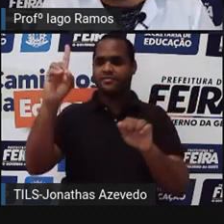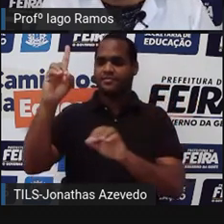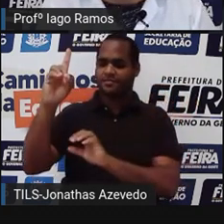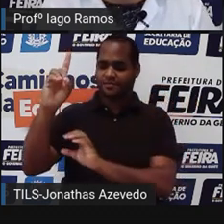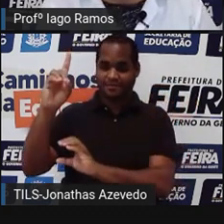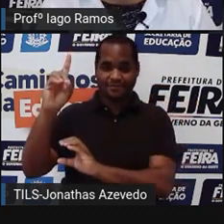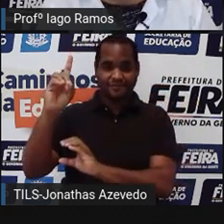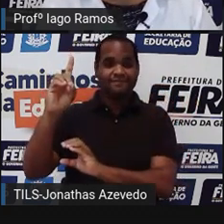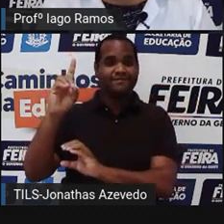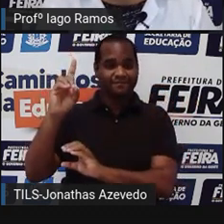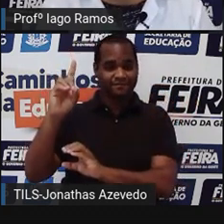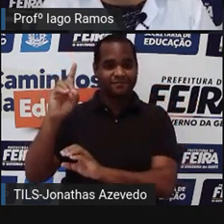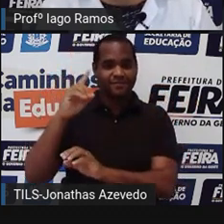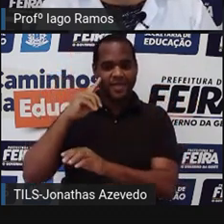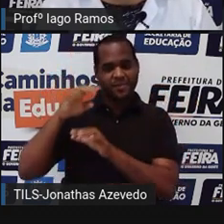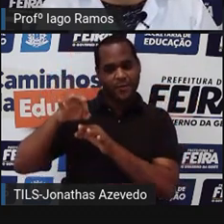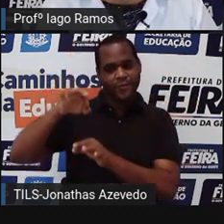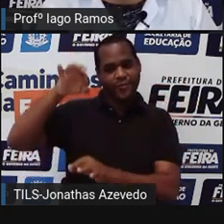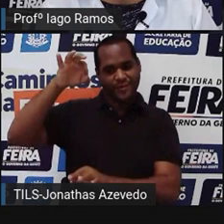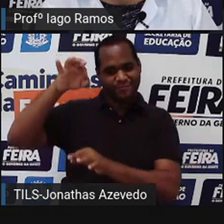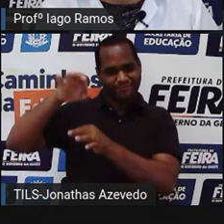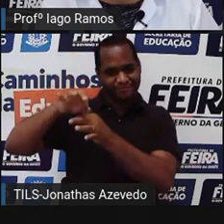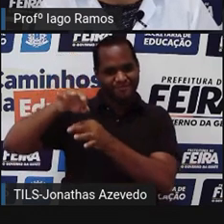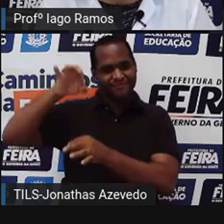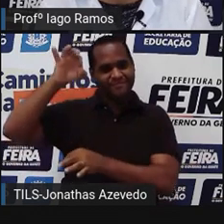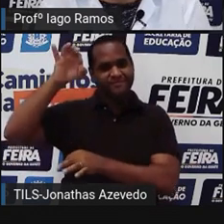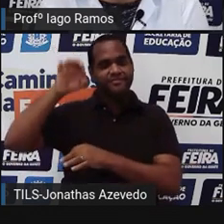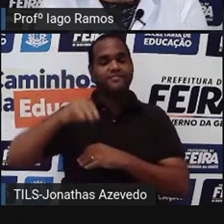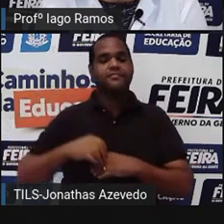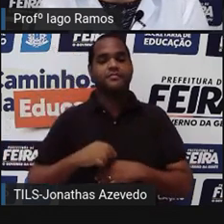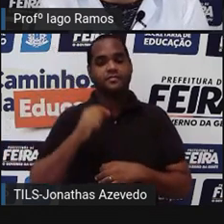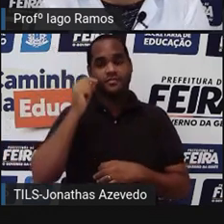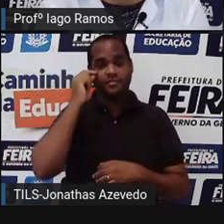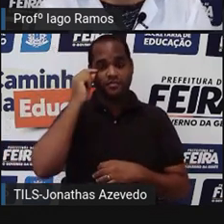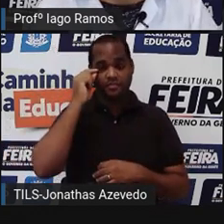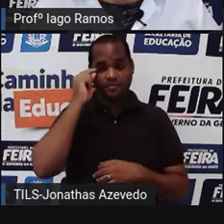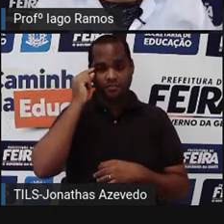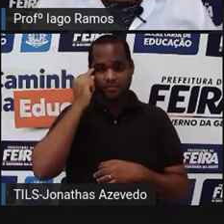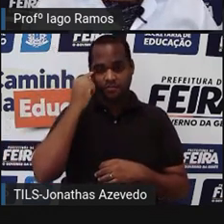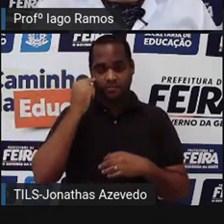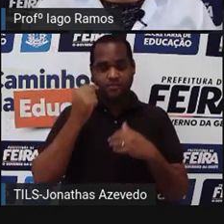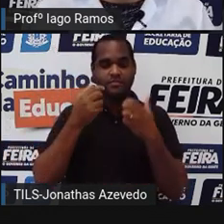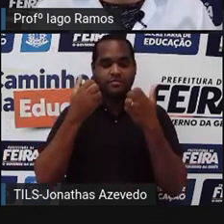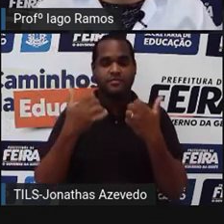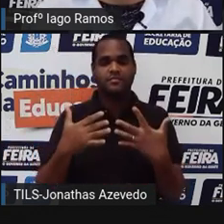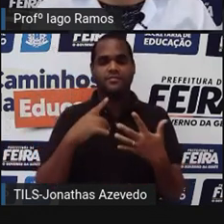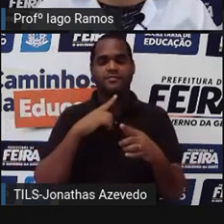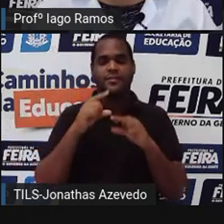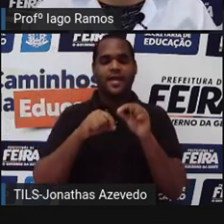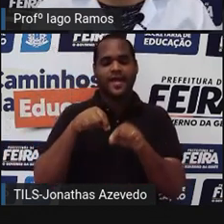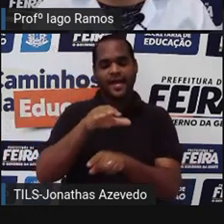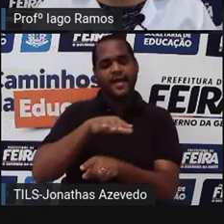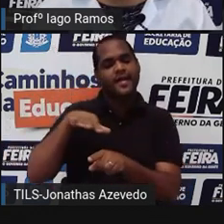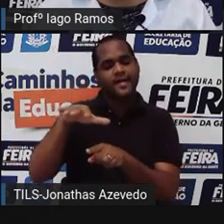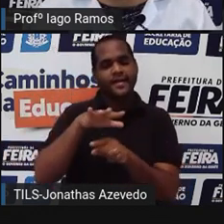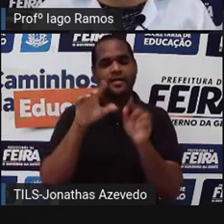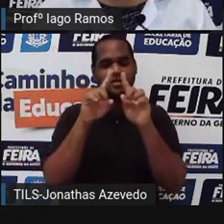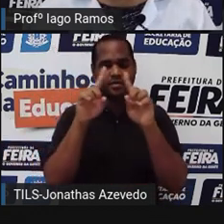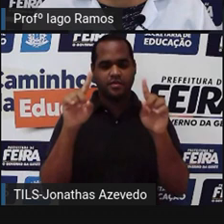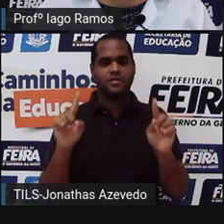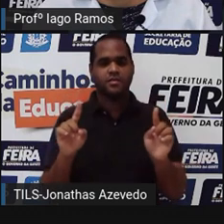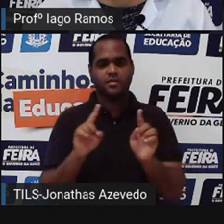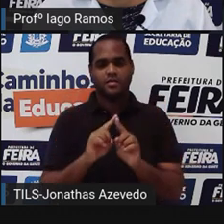C, que é a altura do retângulo, tá bom? E ali é dito o seguinte: se a área do retângulo é